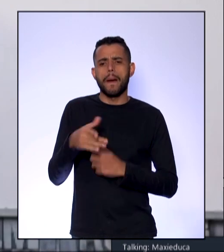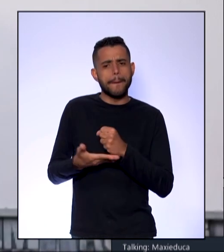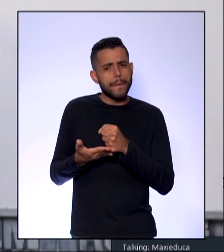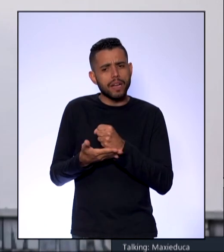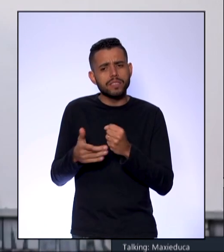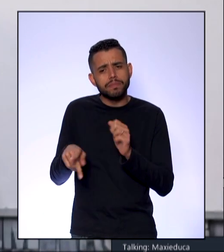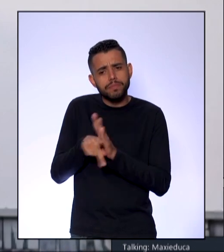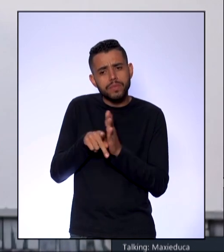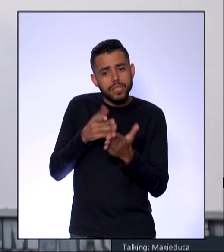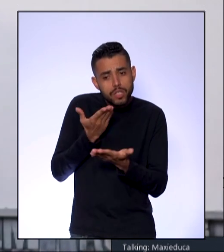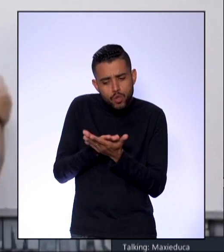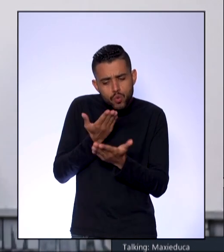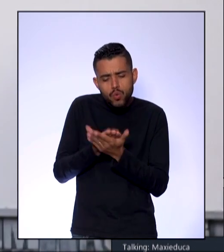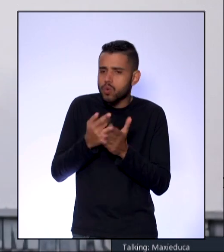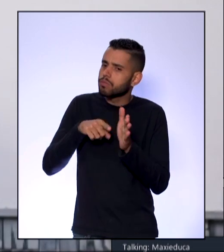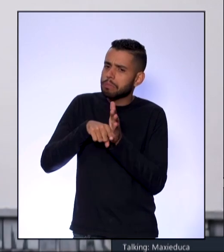estudo